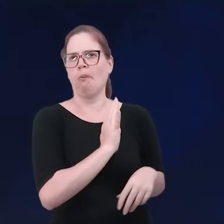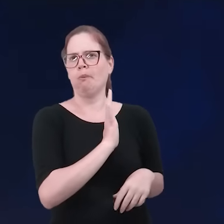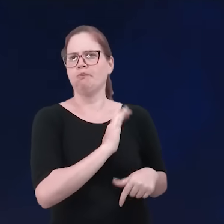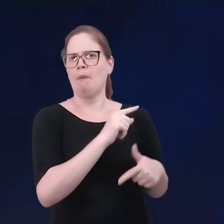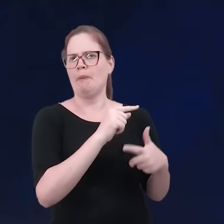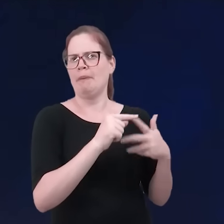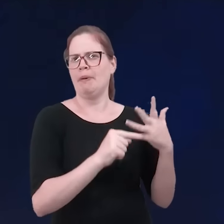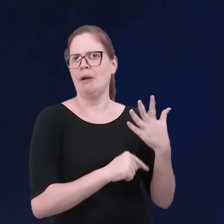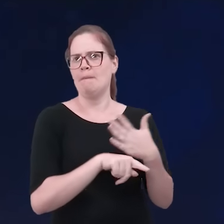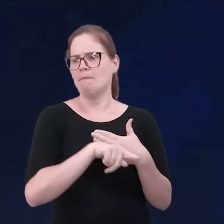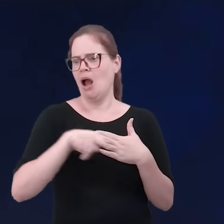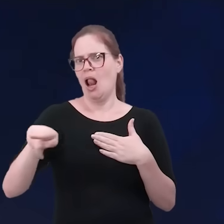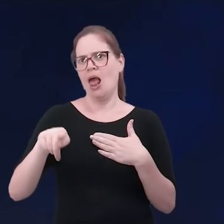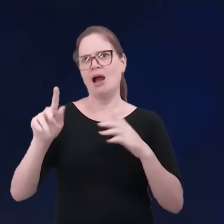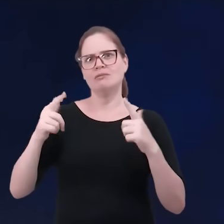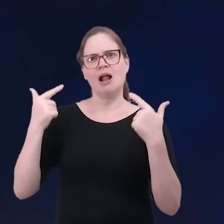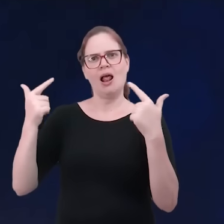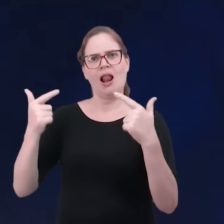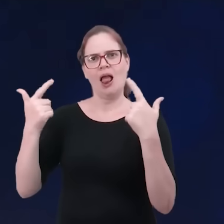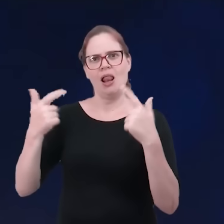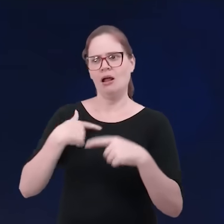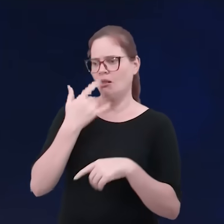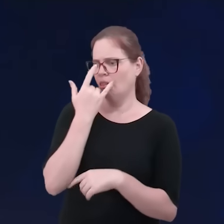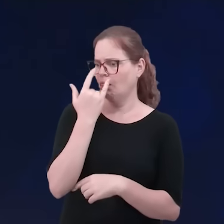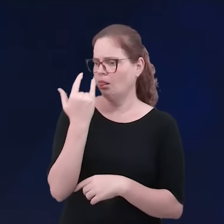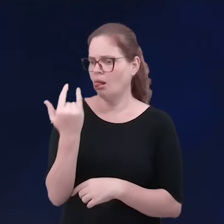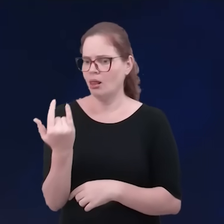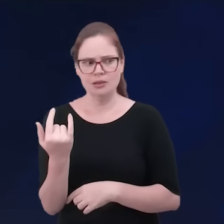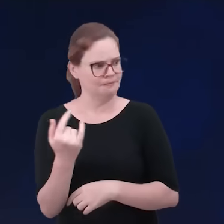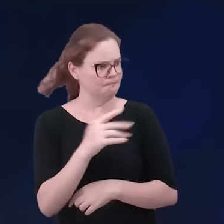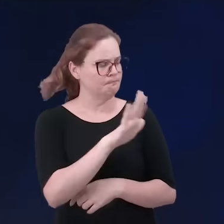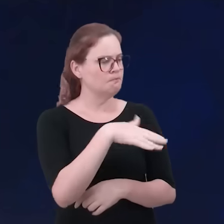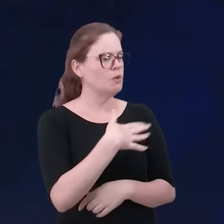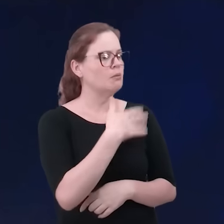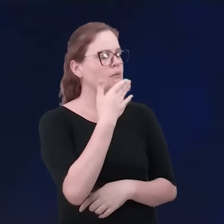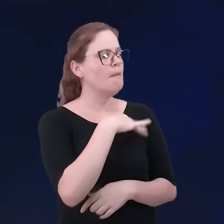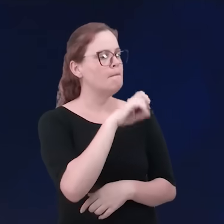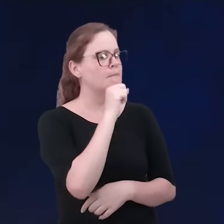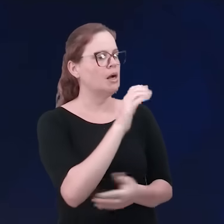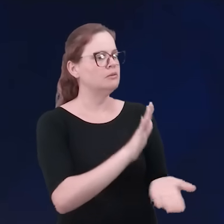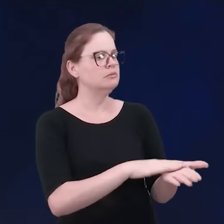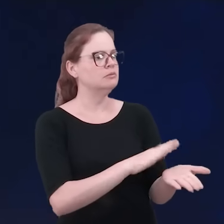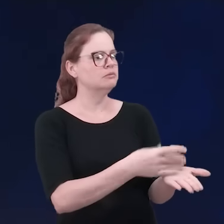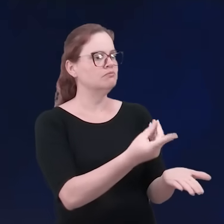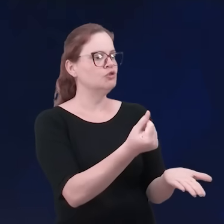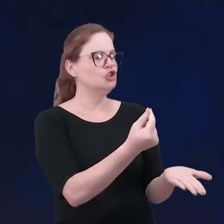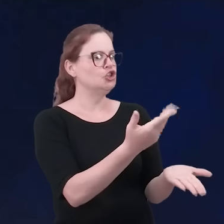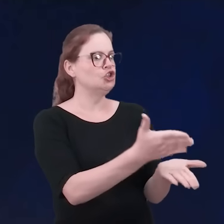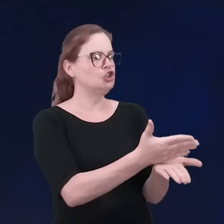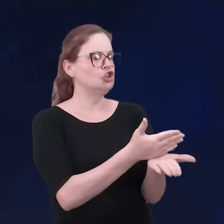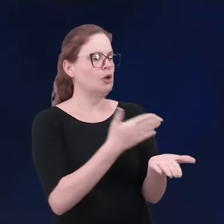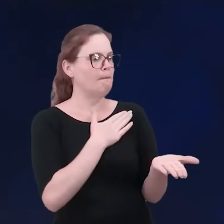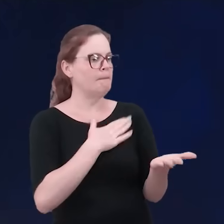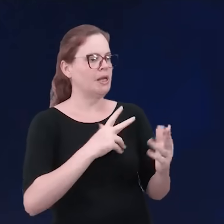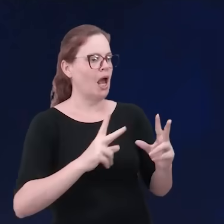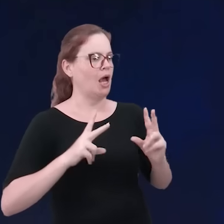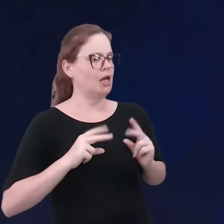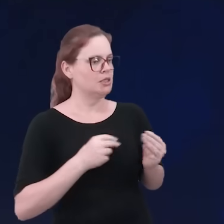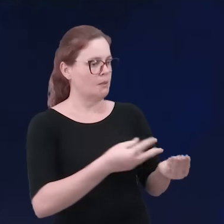volta. E ele diz a Bíblia que ele pediu ao pai a herança e foi-se. E ali ele